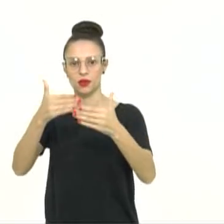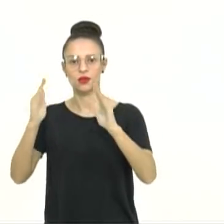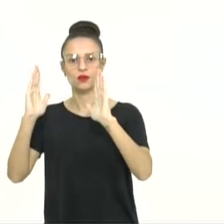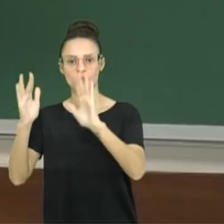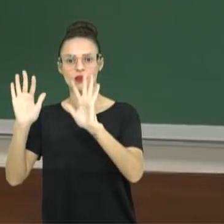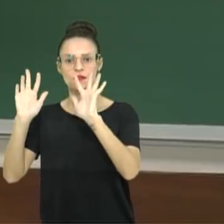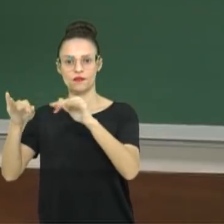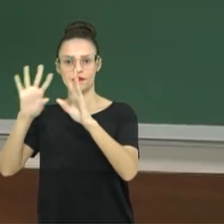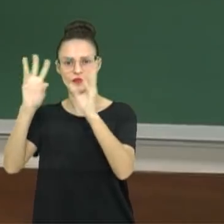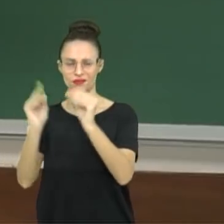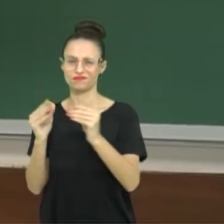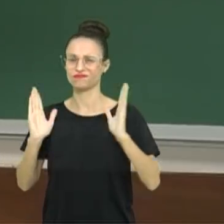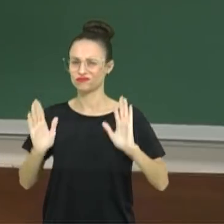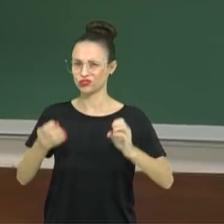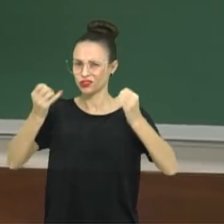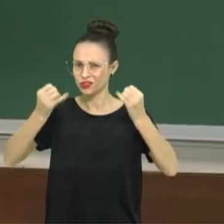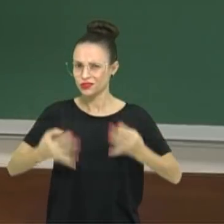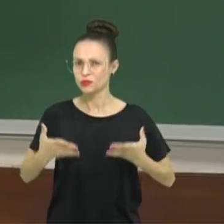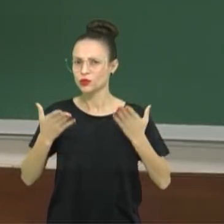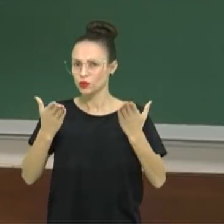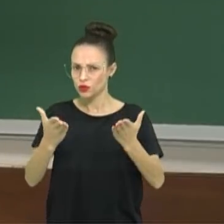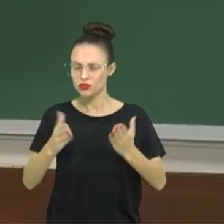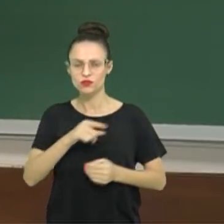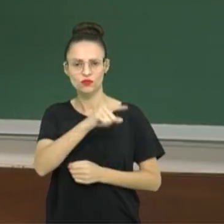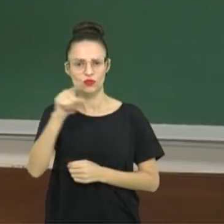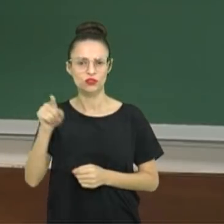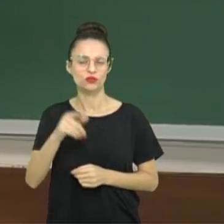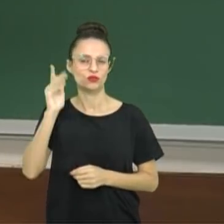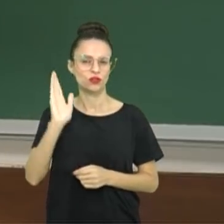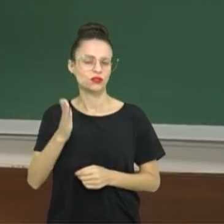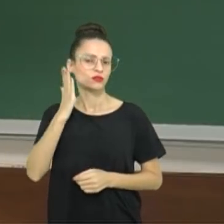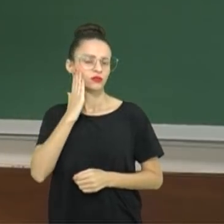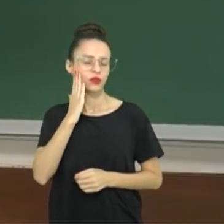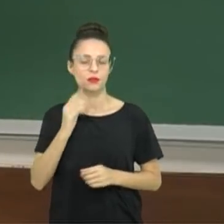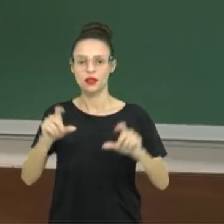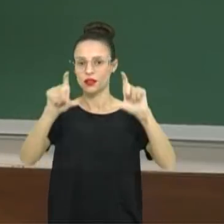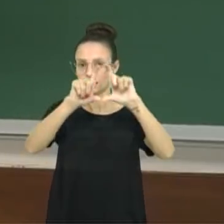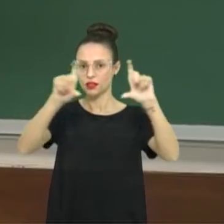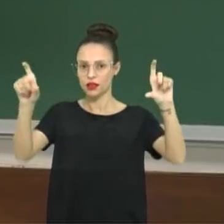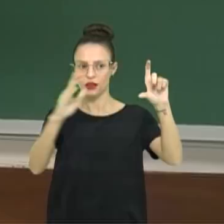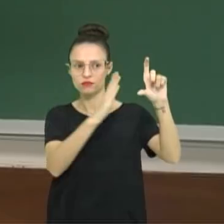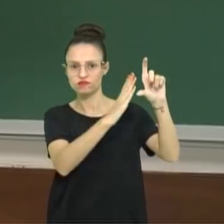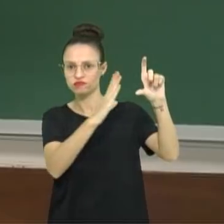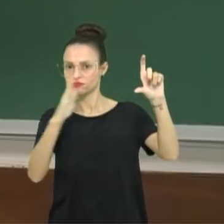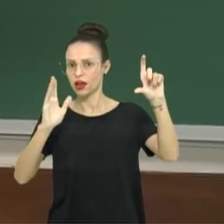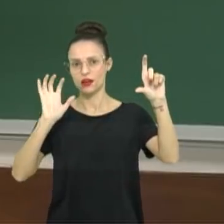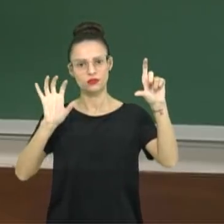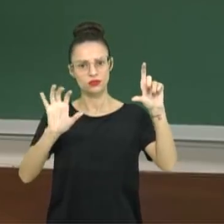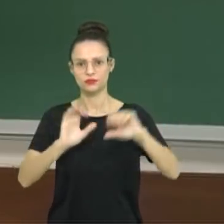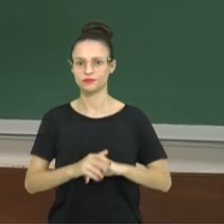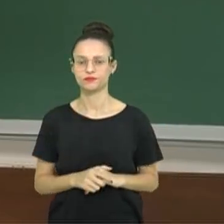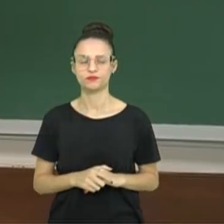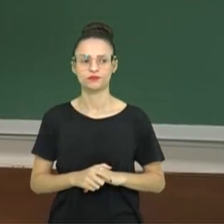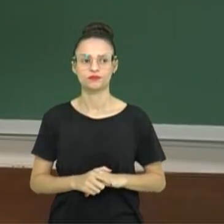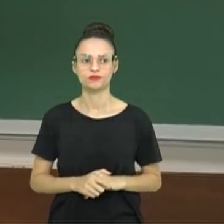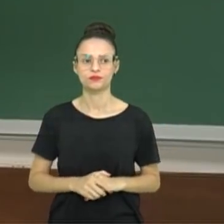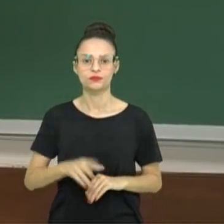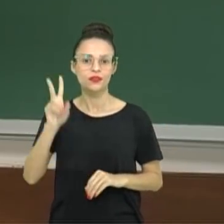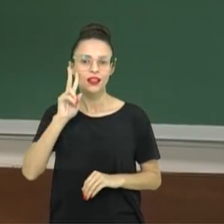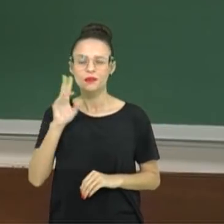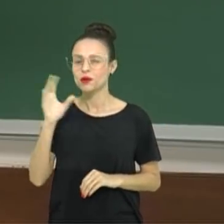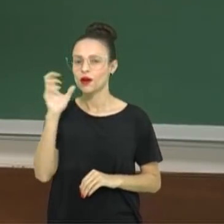fim. Isso aí a gente já tinha discutido bastante e você, sempre que lê uma tira, tá desse jeito. Agora,